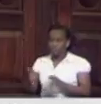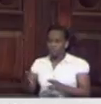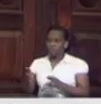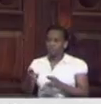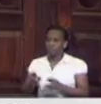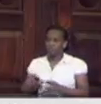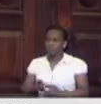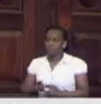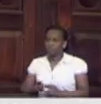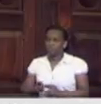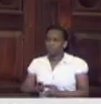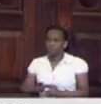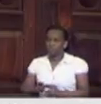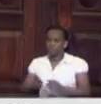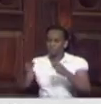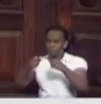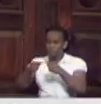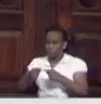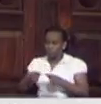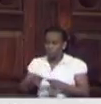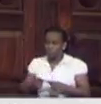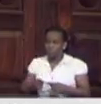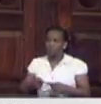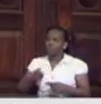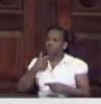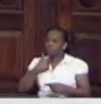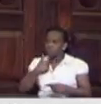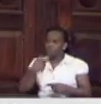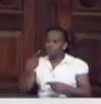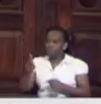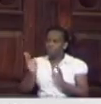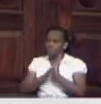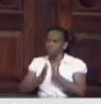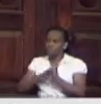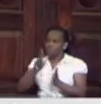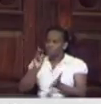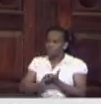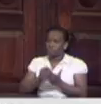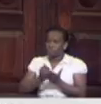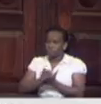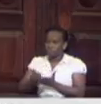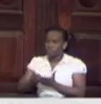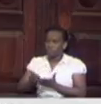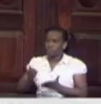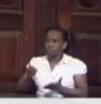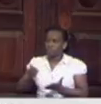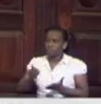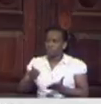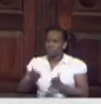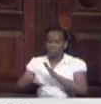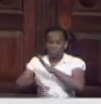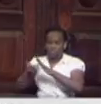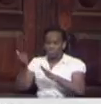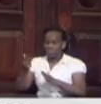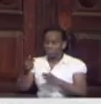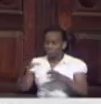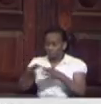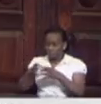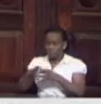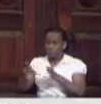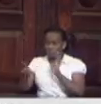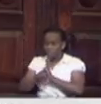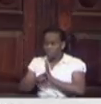conforme a sua proposição inicial, retirando do Poder Legislativo,